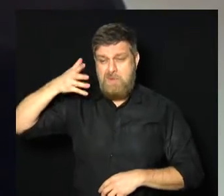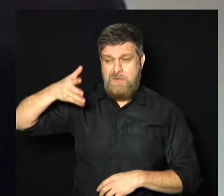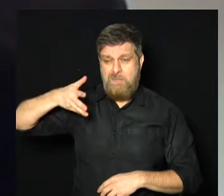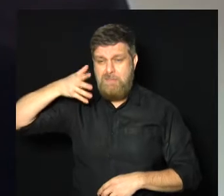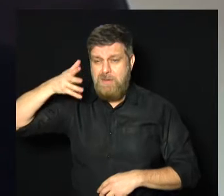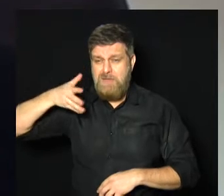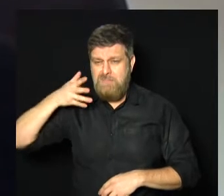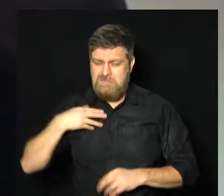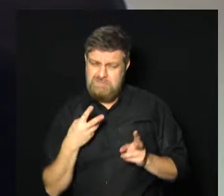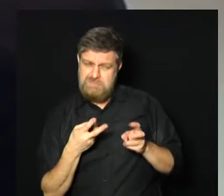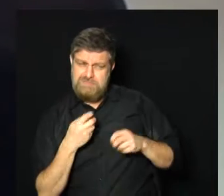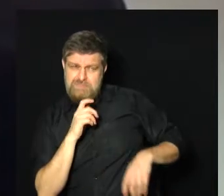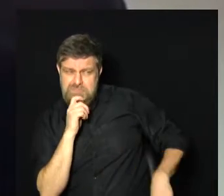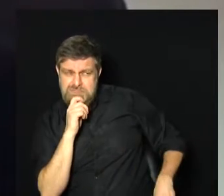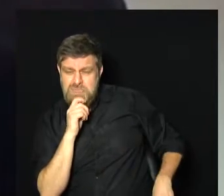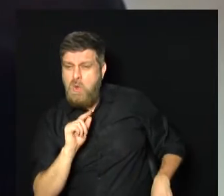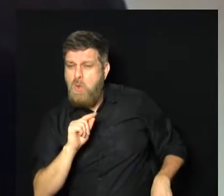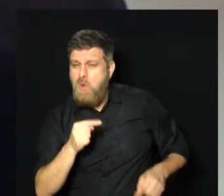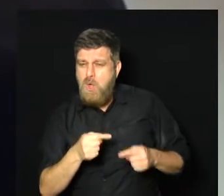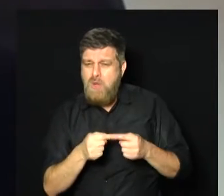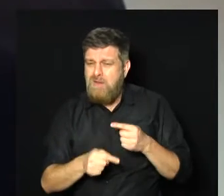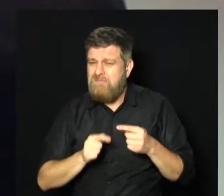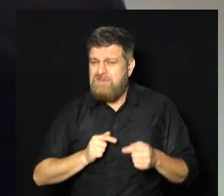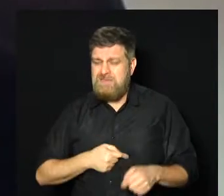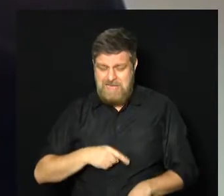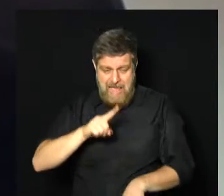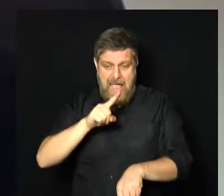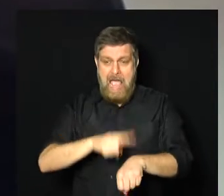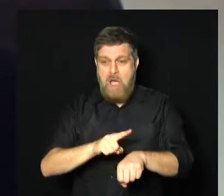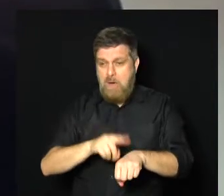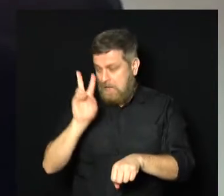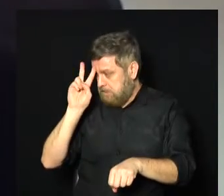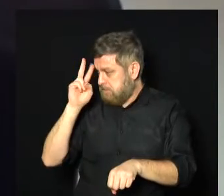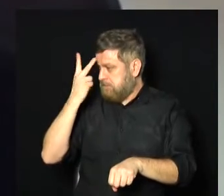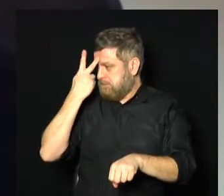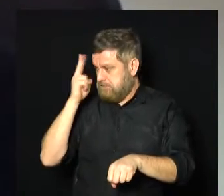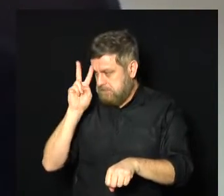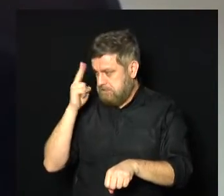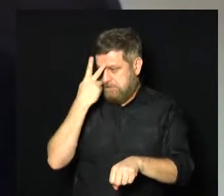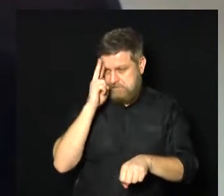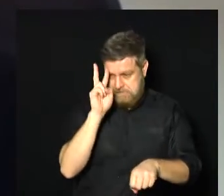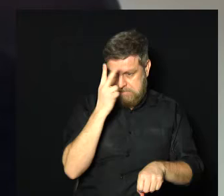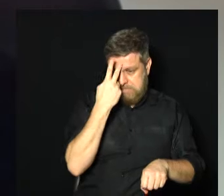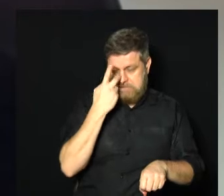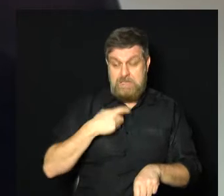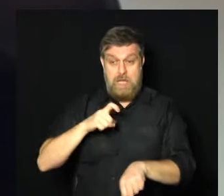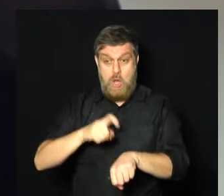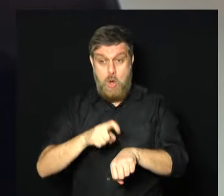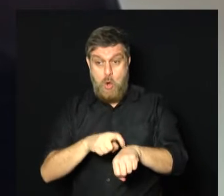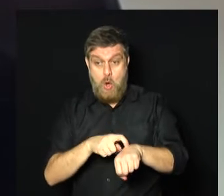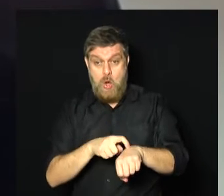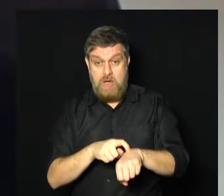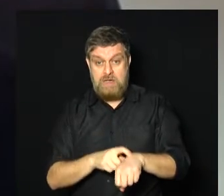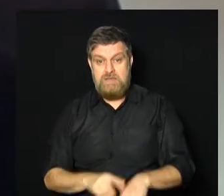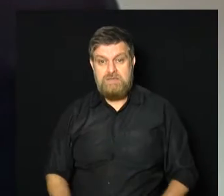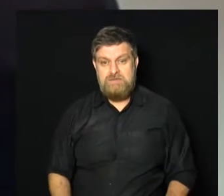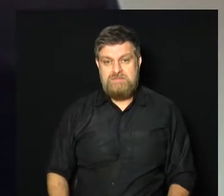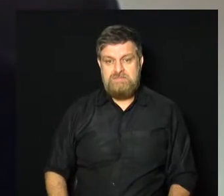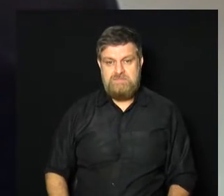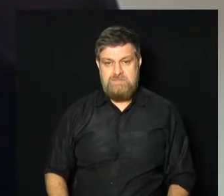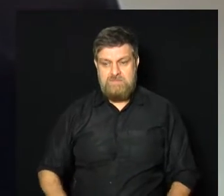um discurso que, de acordo com a conveniência, né? Quer dizer, em alguns momentos, no sentido